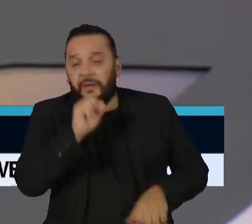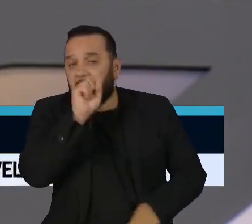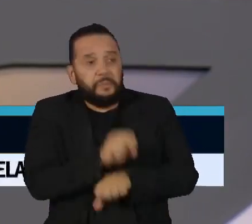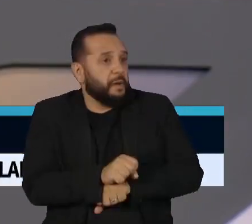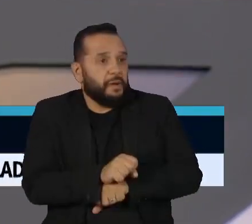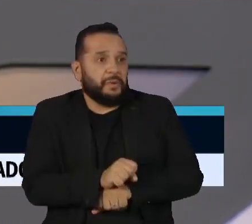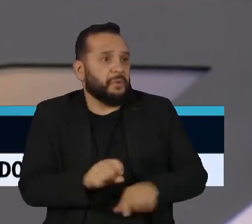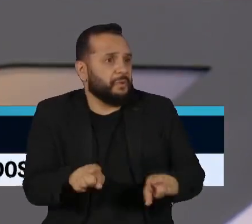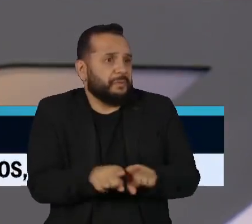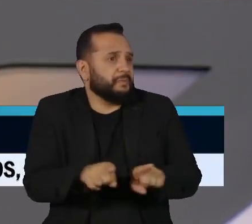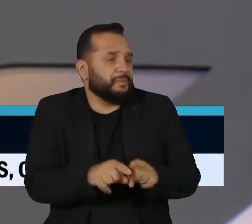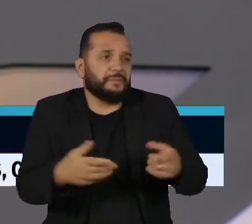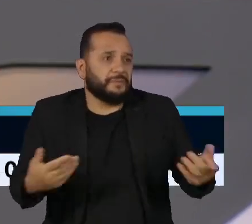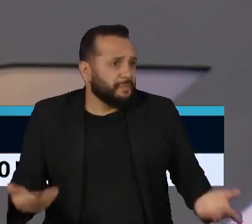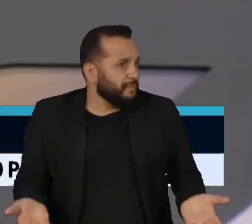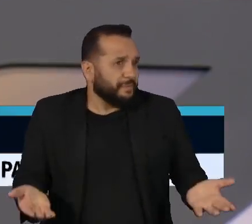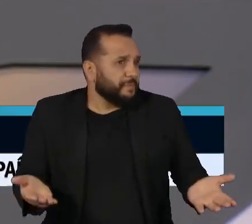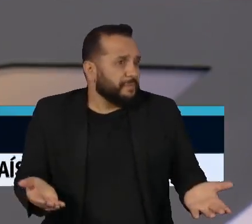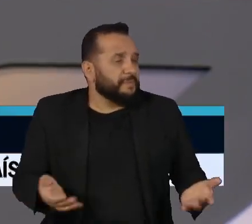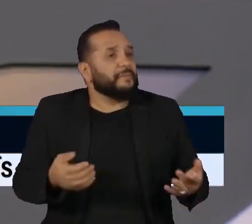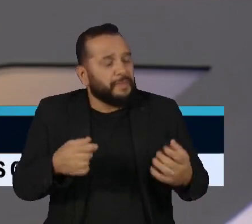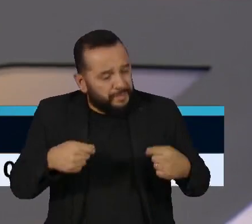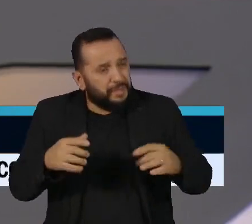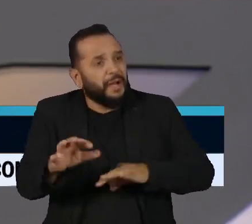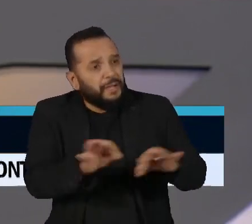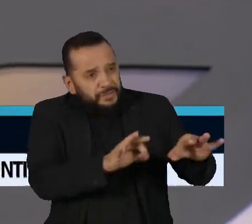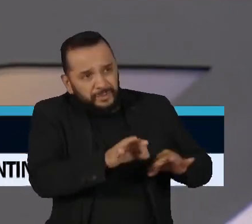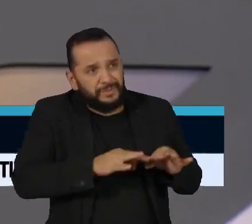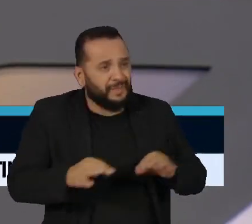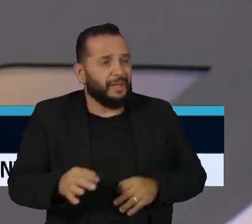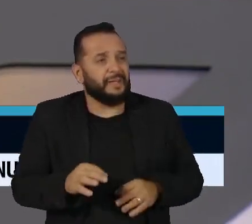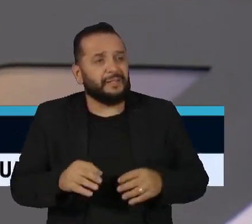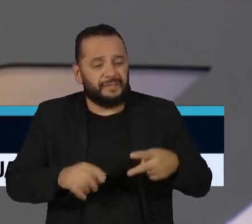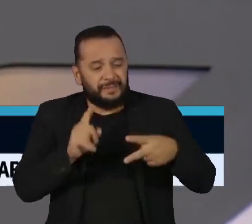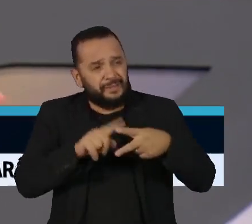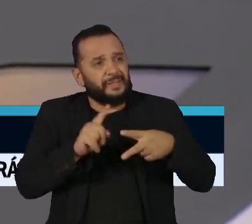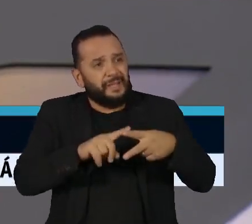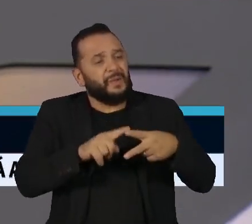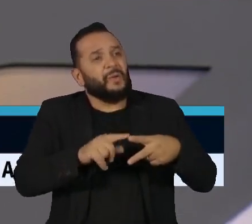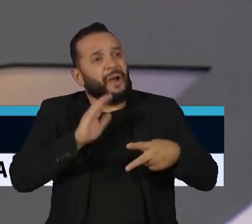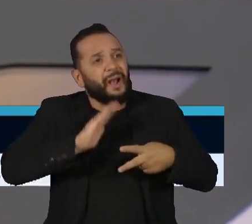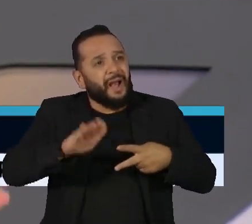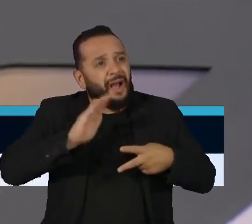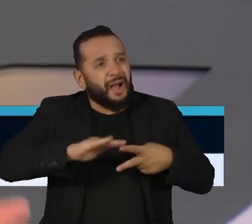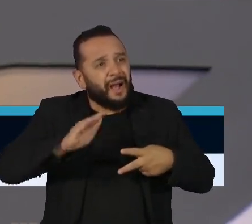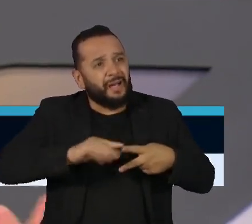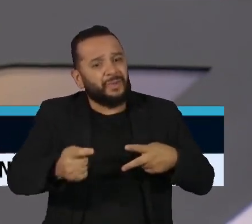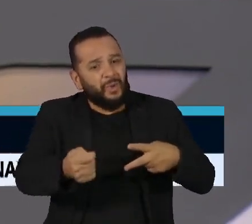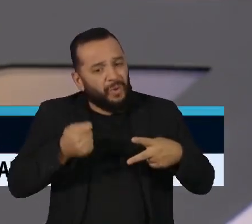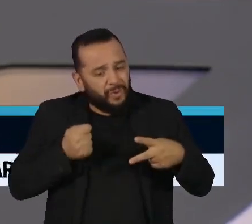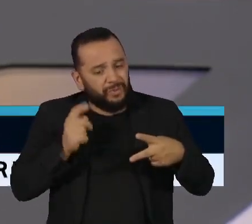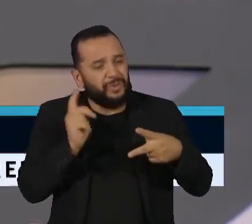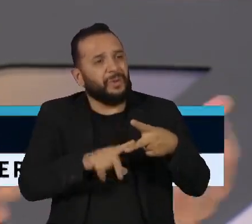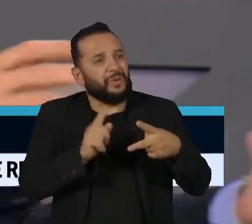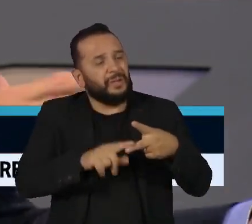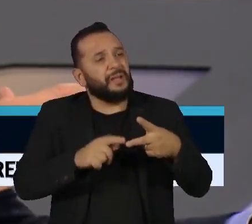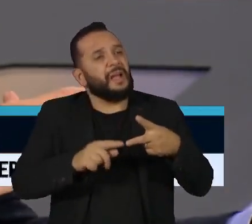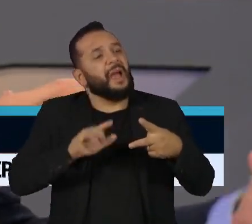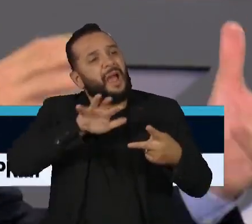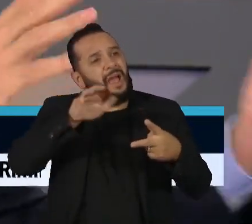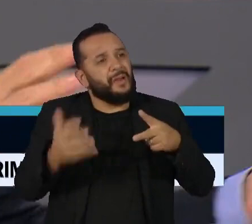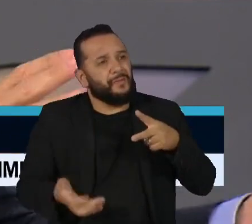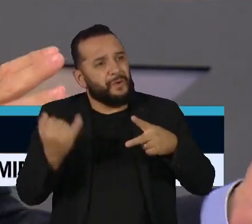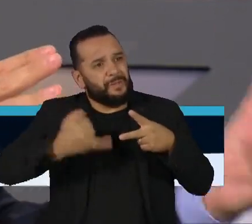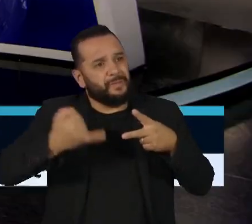uma consequência mas ele está sendo articulada junto que são dois temas que reco- podem recolocar o patamar econômico do Brasil